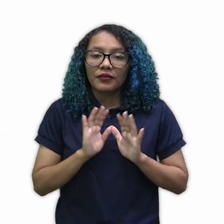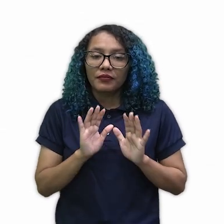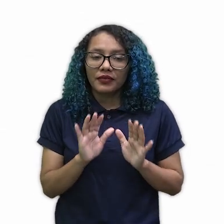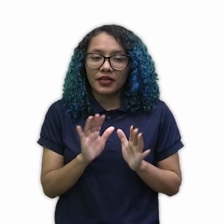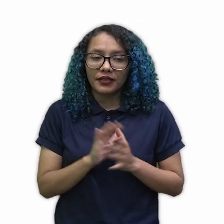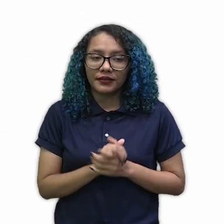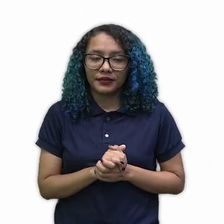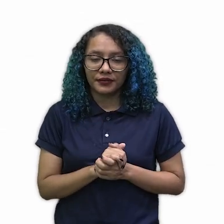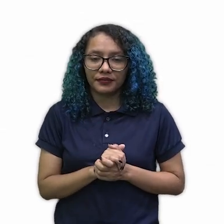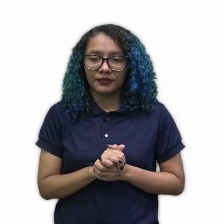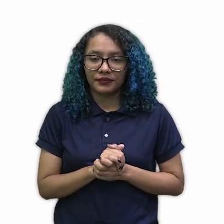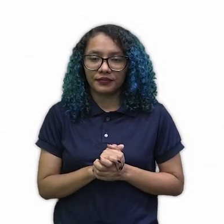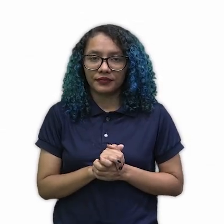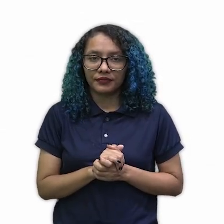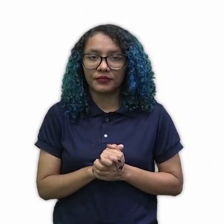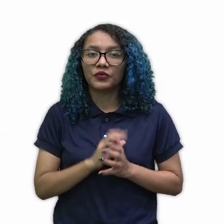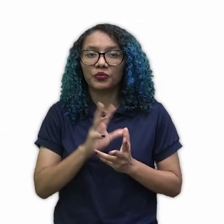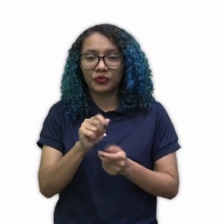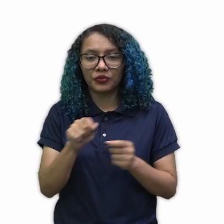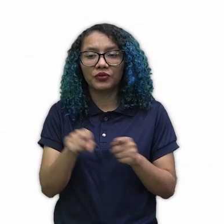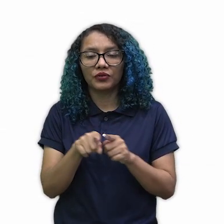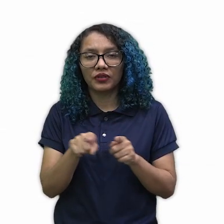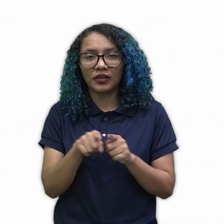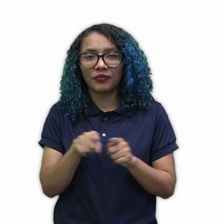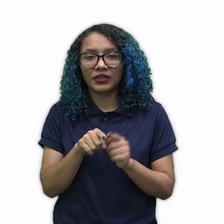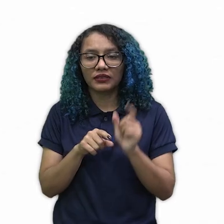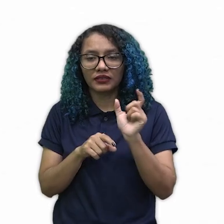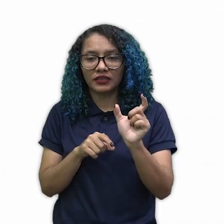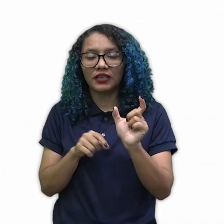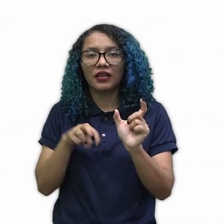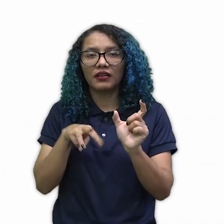mundo inteiro, também é conhecido com a sigla